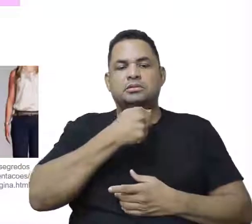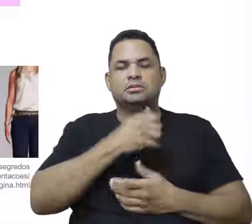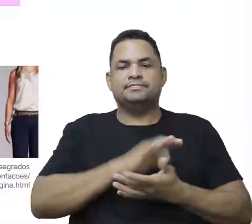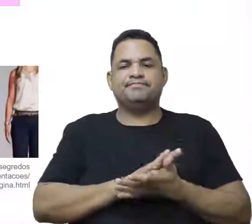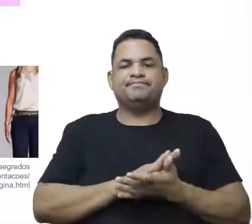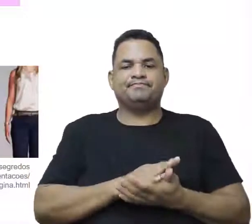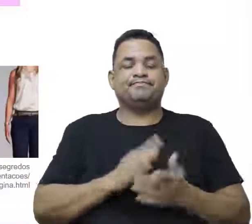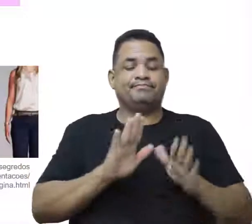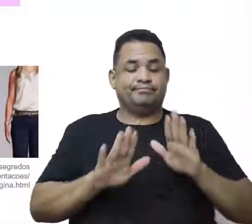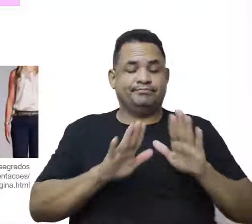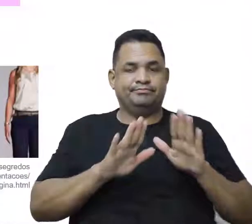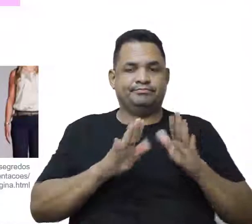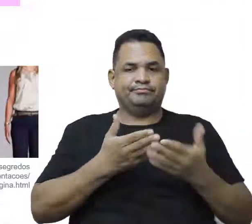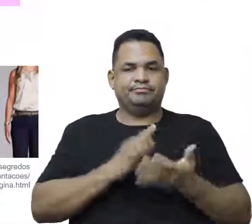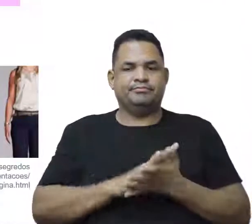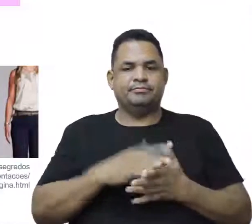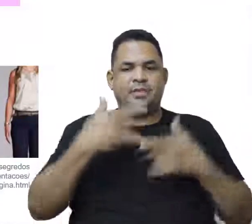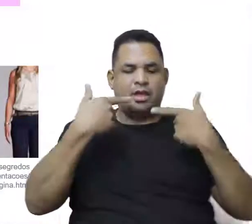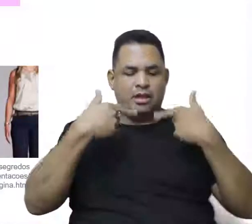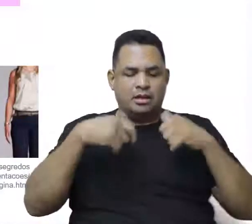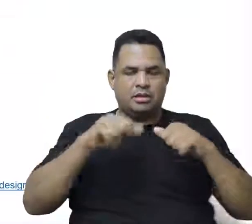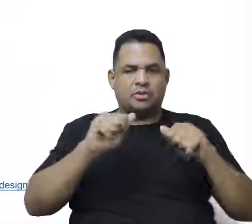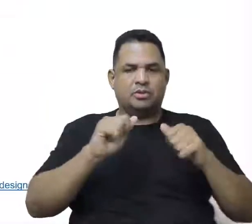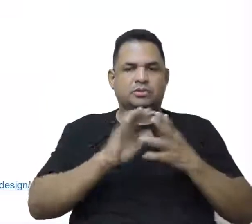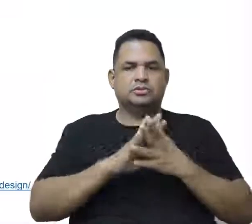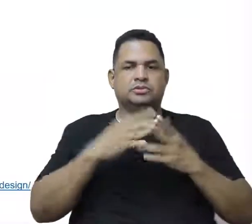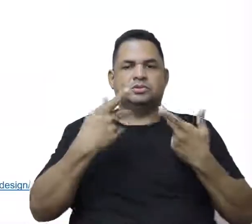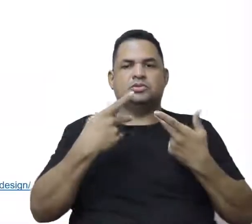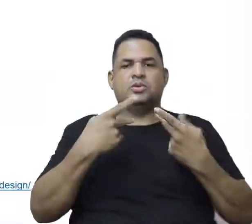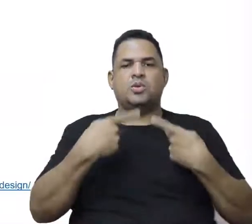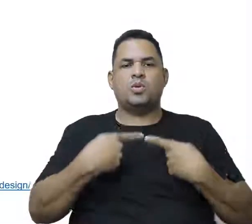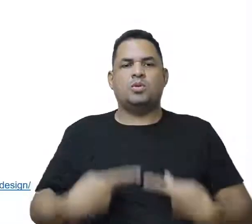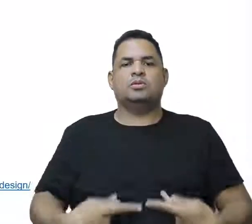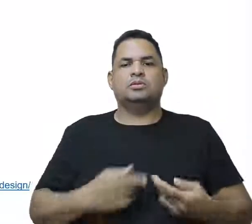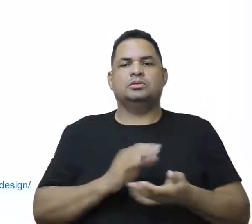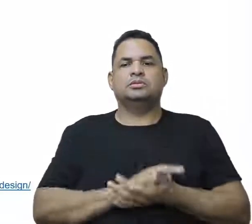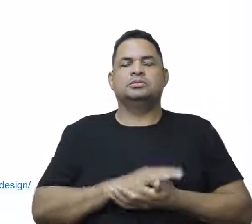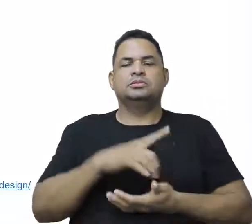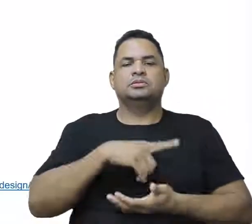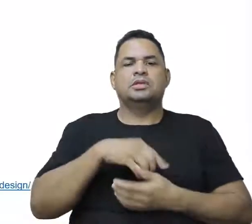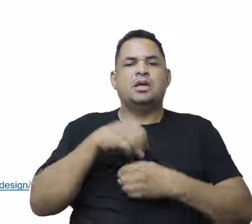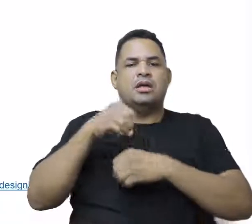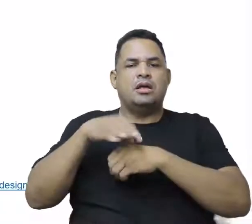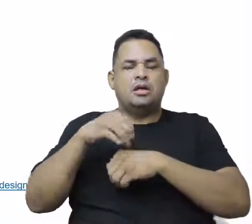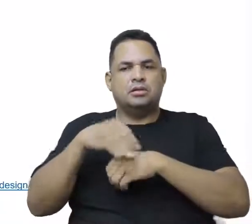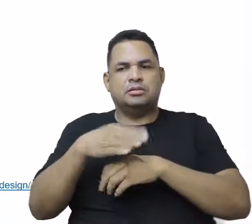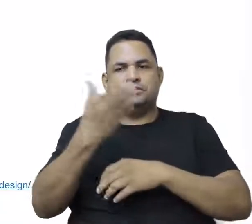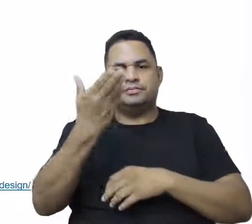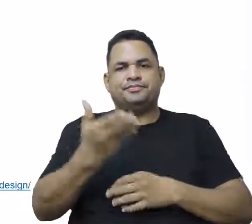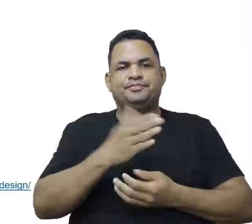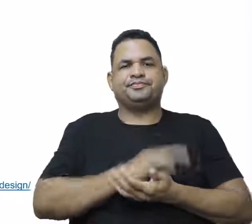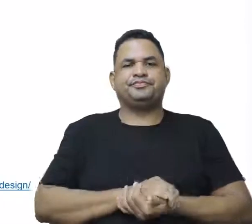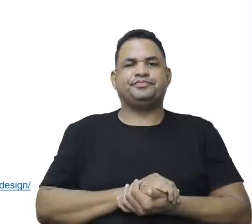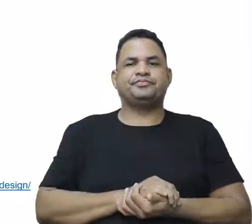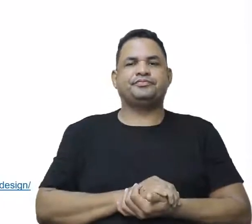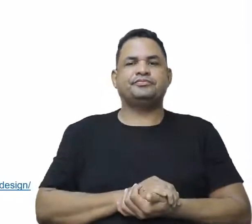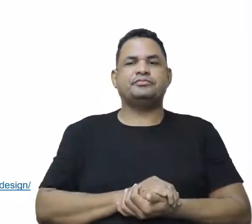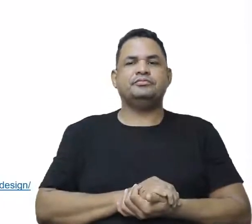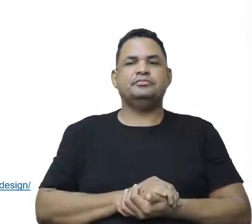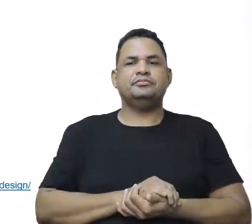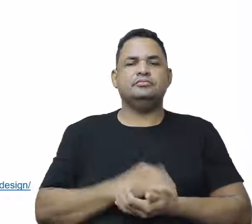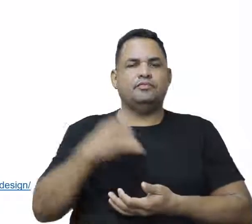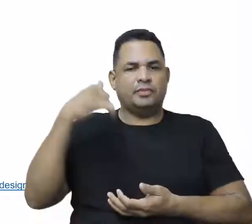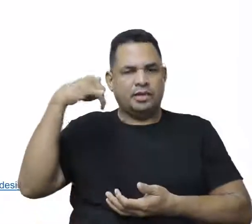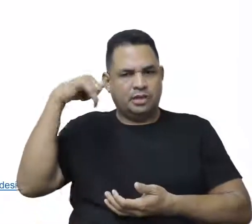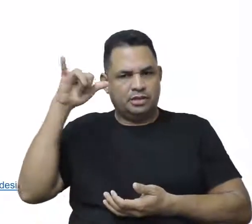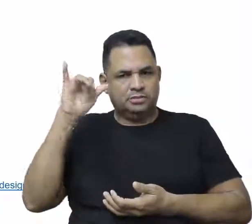muito da minha abordagem, da minha linguagem corporal. E aí nós temos algumas dicas a mais, né, professora?